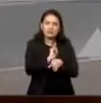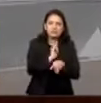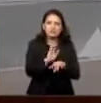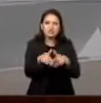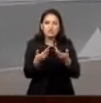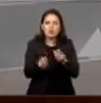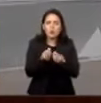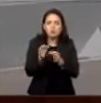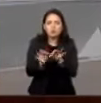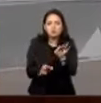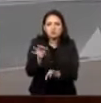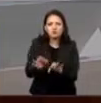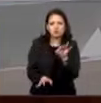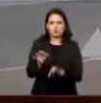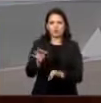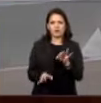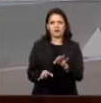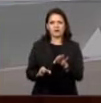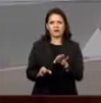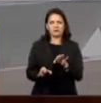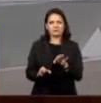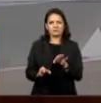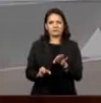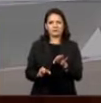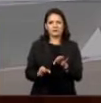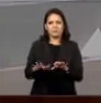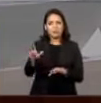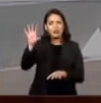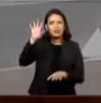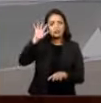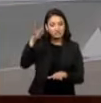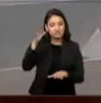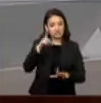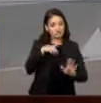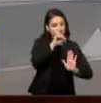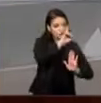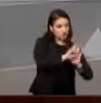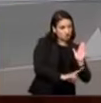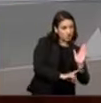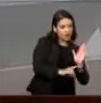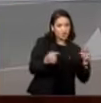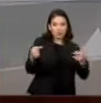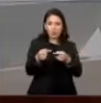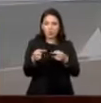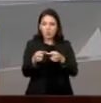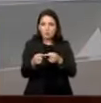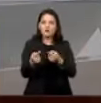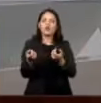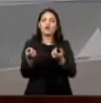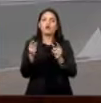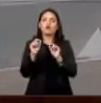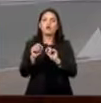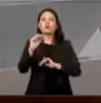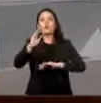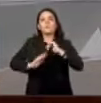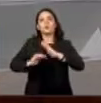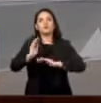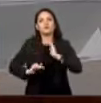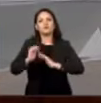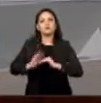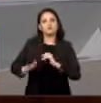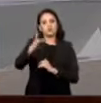humano para decidir dentro da roupagem do direito, do ordenamento jurídico, da Constituição. Eu até me